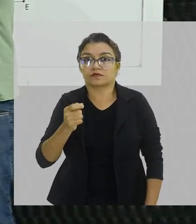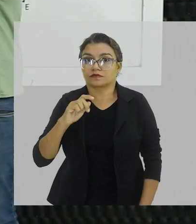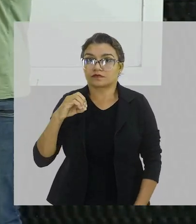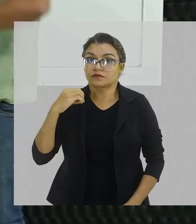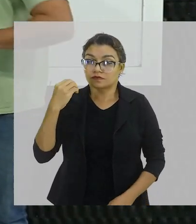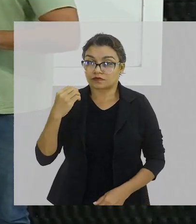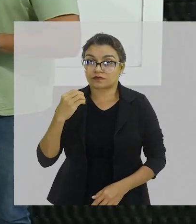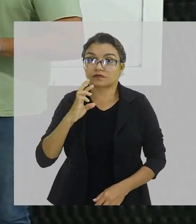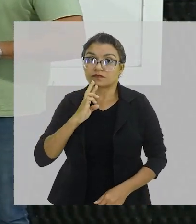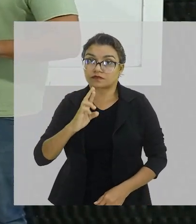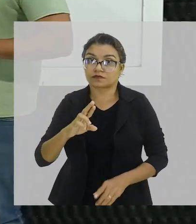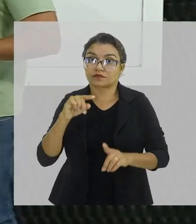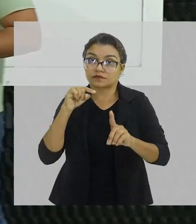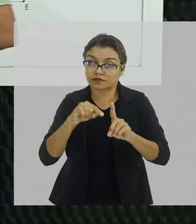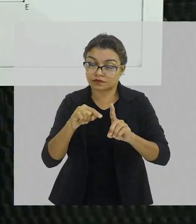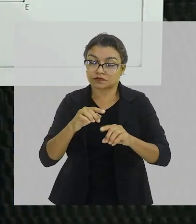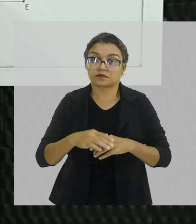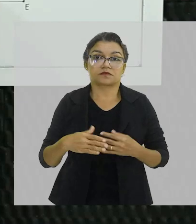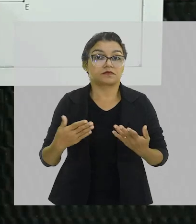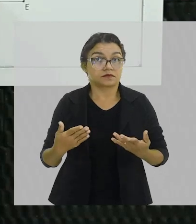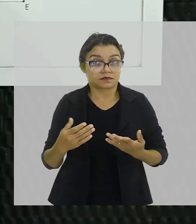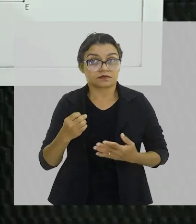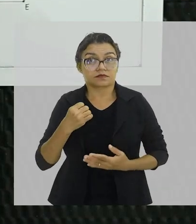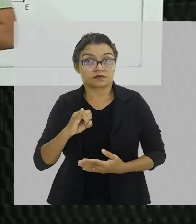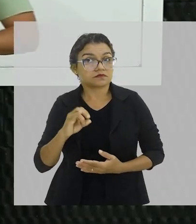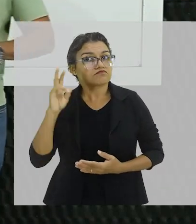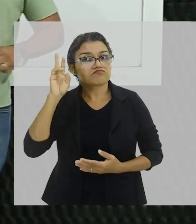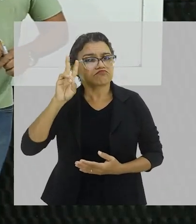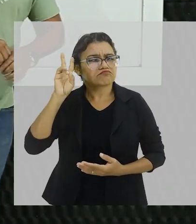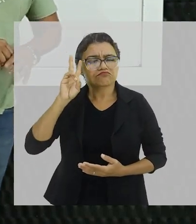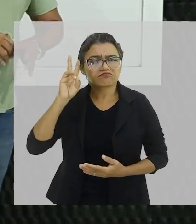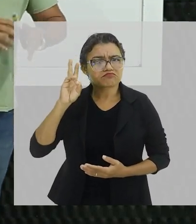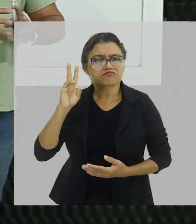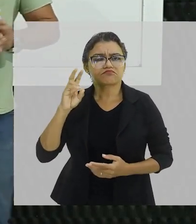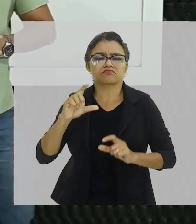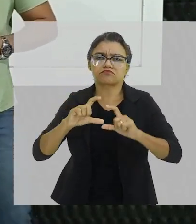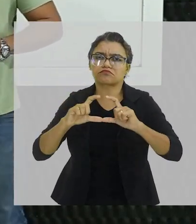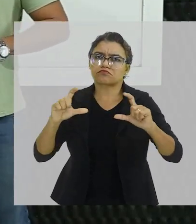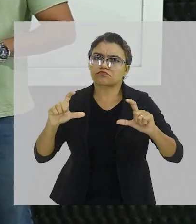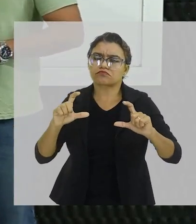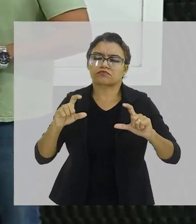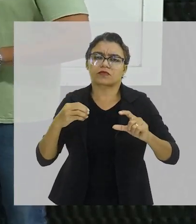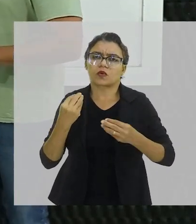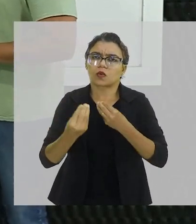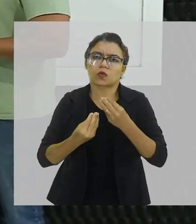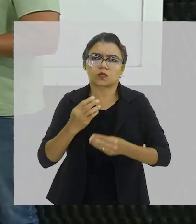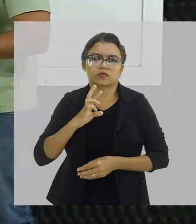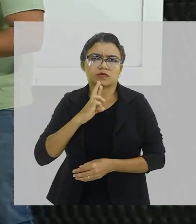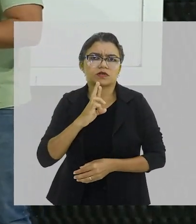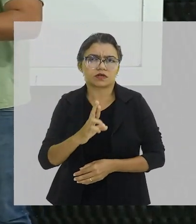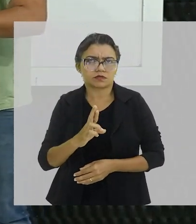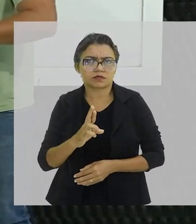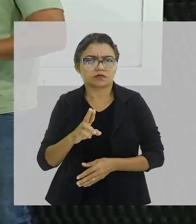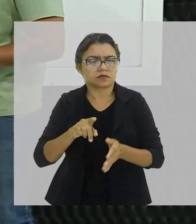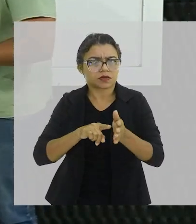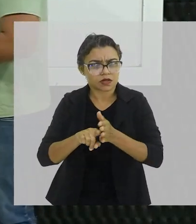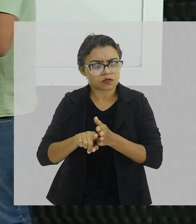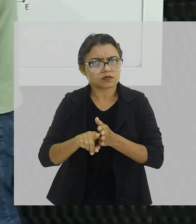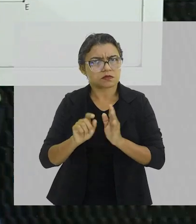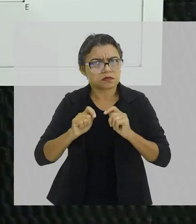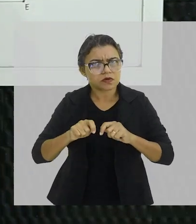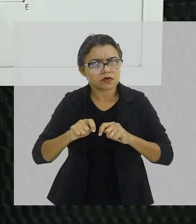D. Agora, turma, se eu não quisesse, se eu não lembrasse dessa fórmula, teria como a gente responder essa questão mesmo